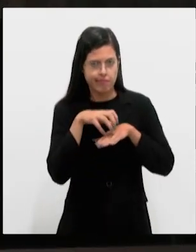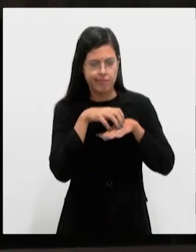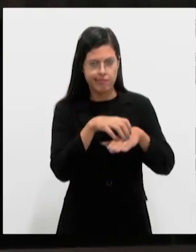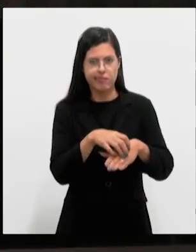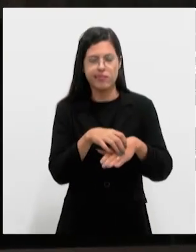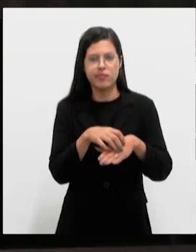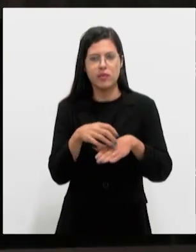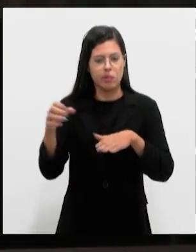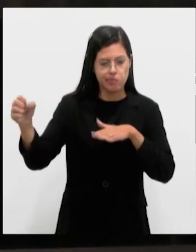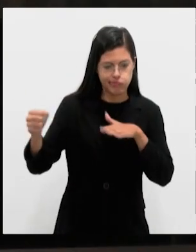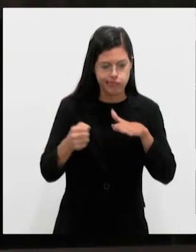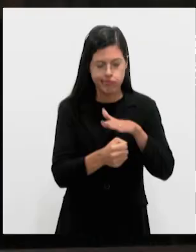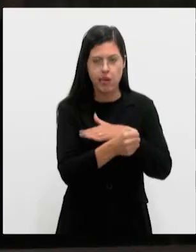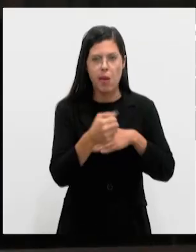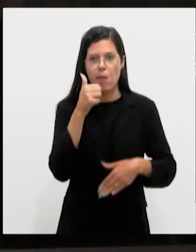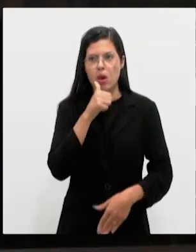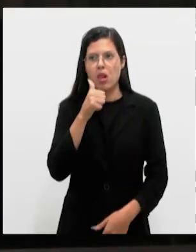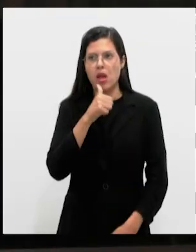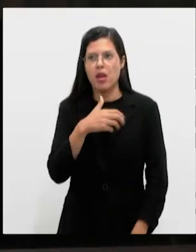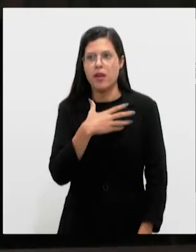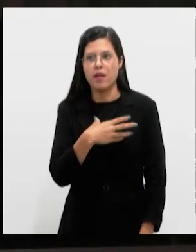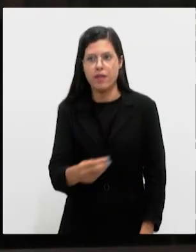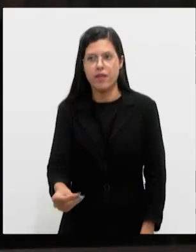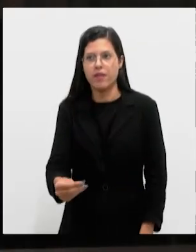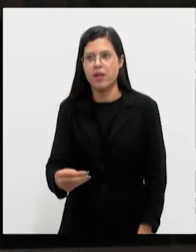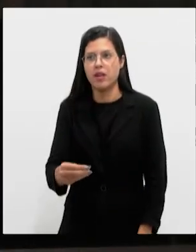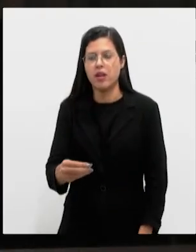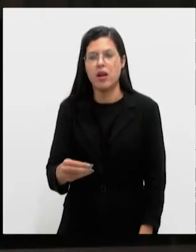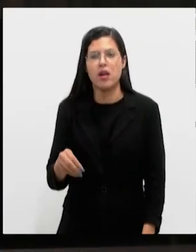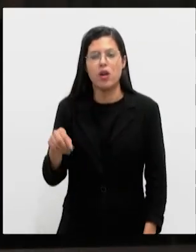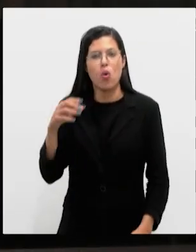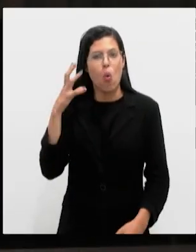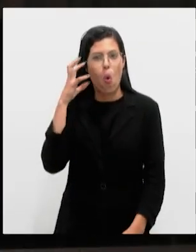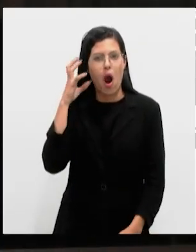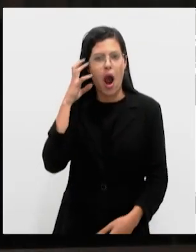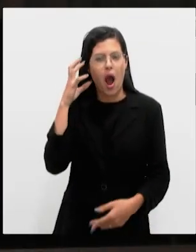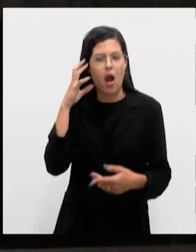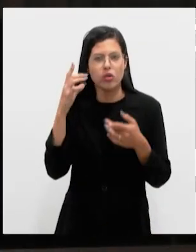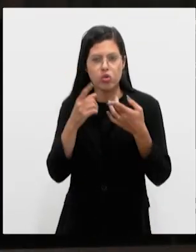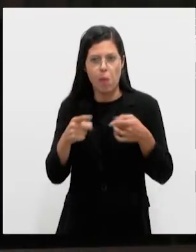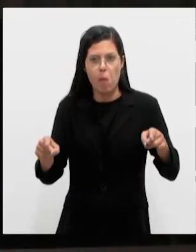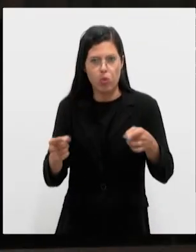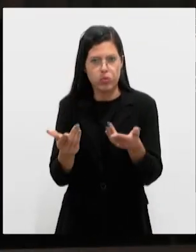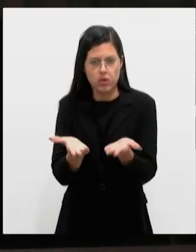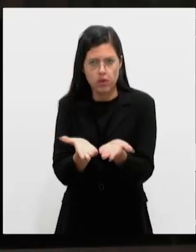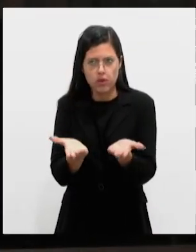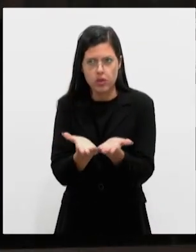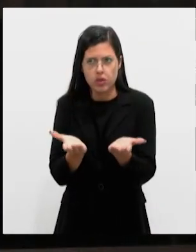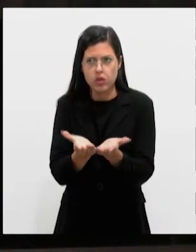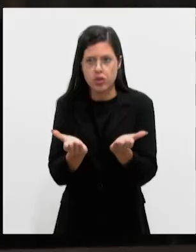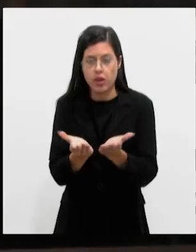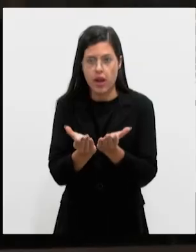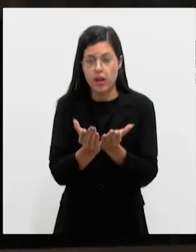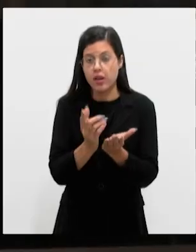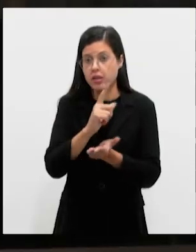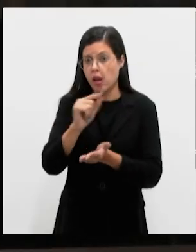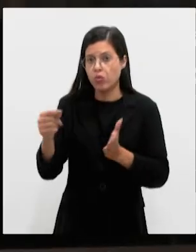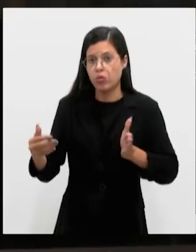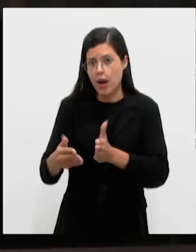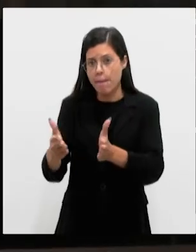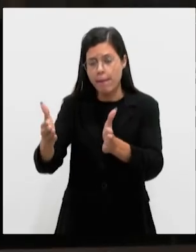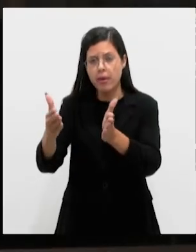do Uber, aumentou o volume numa música gospel, saiu da rota, parou na porta de